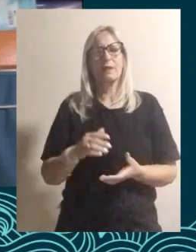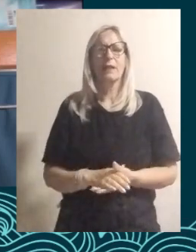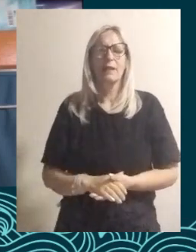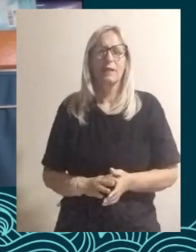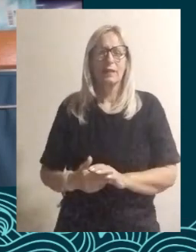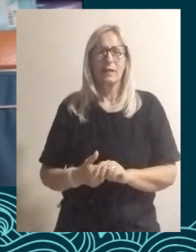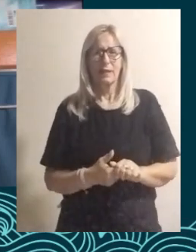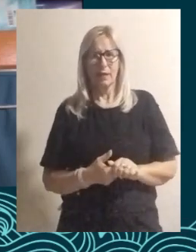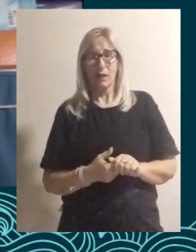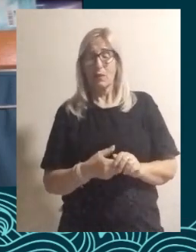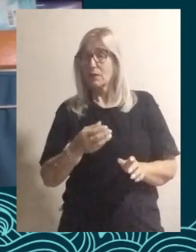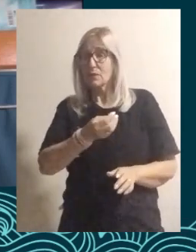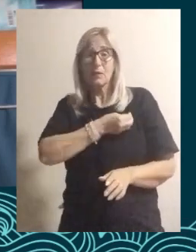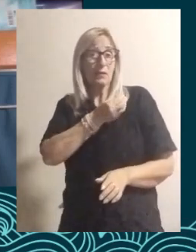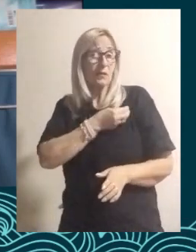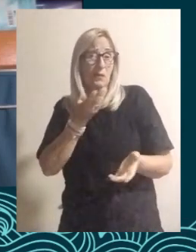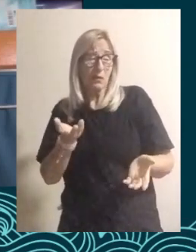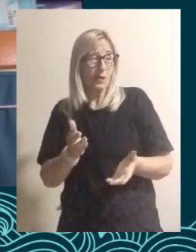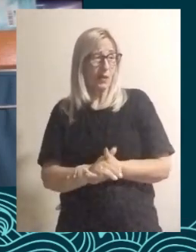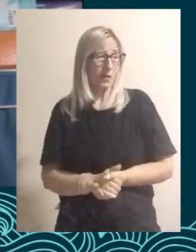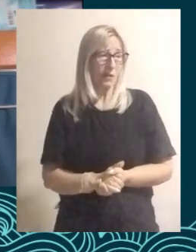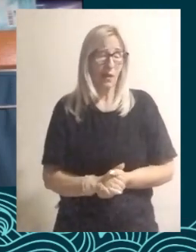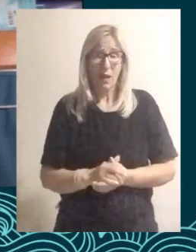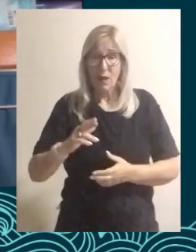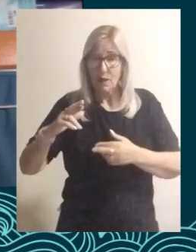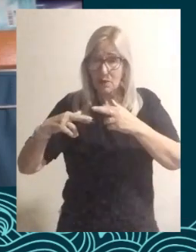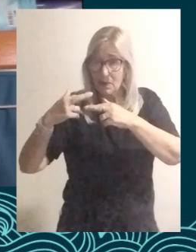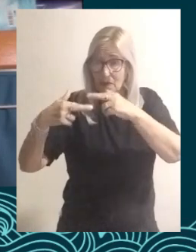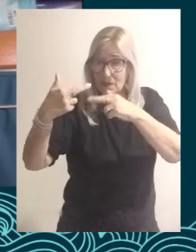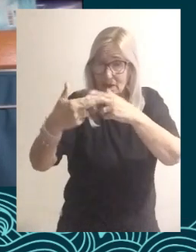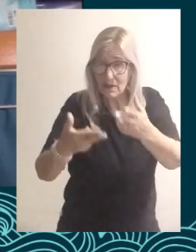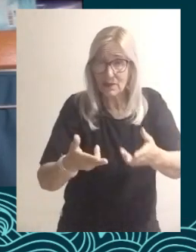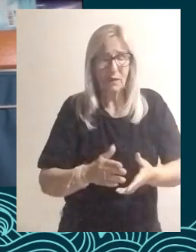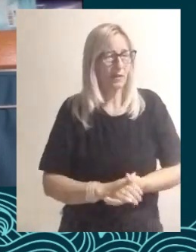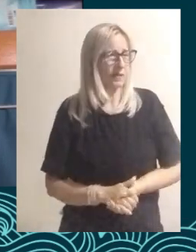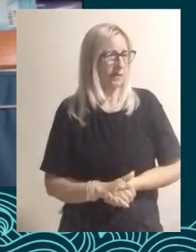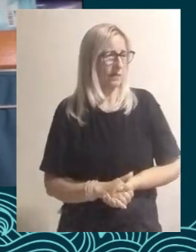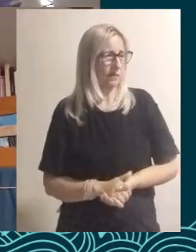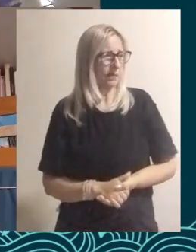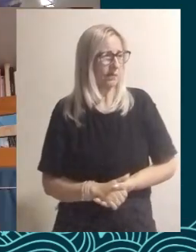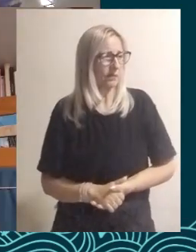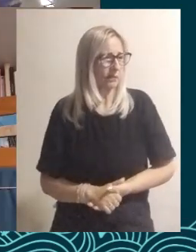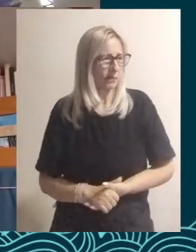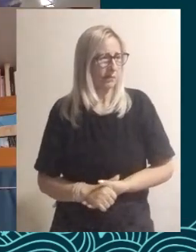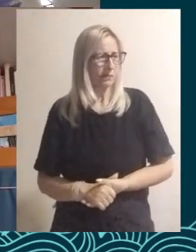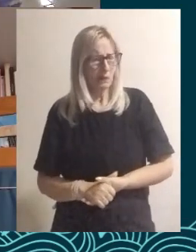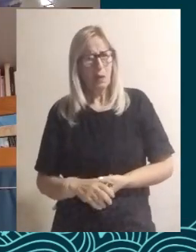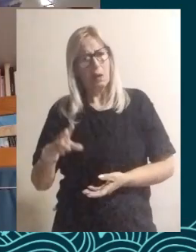nossos pensamentos e nosso inconsciente, nossa experiência de vida, e às vezes até com outras gerações.